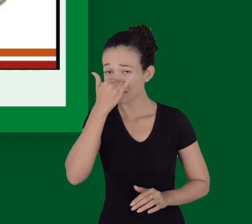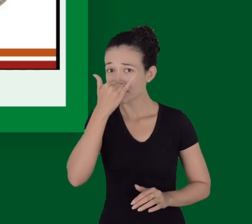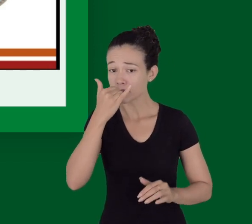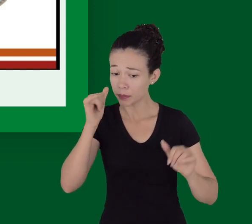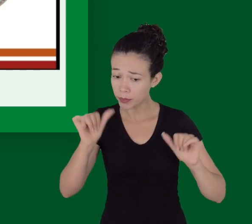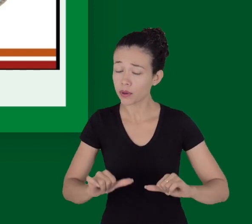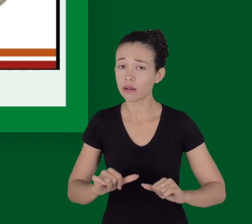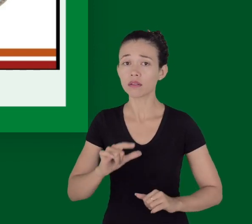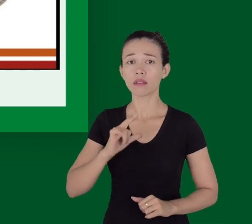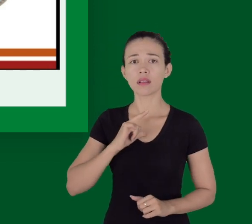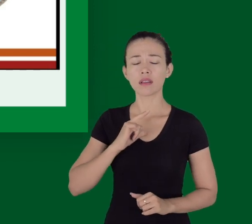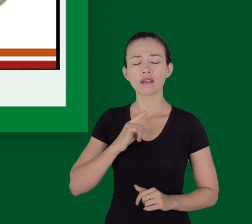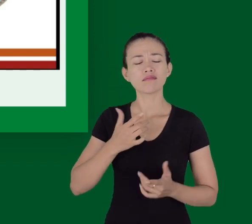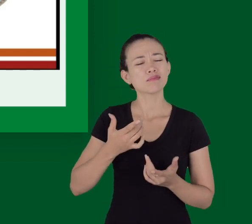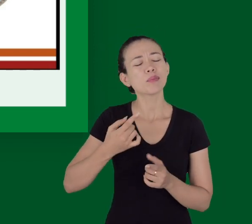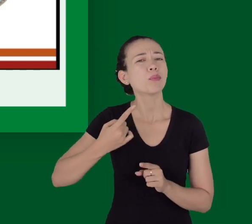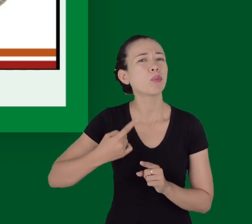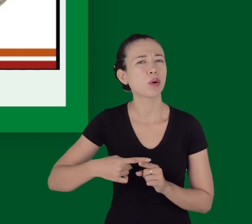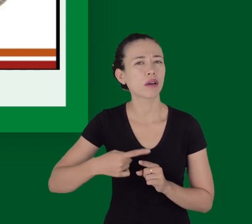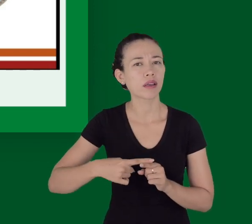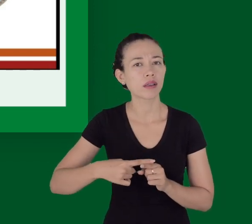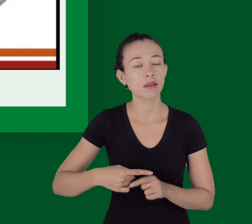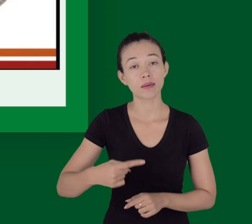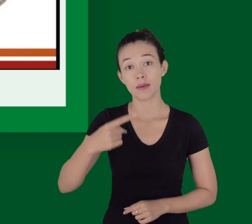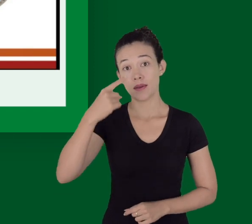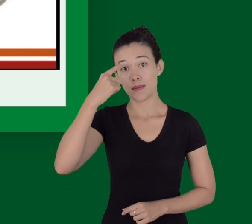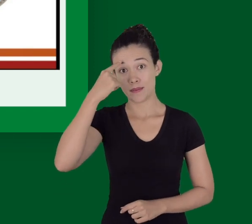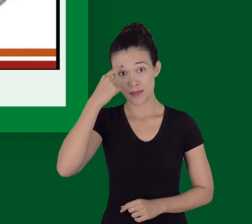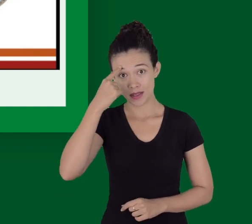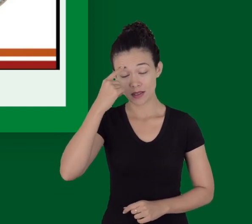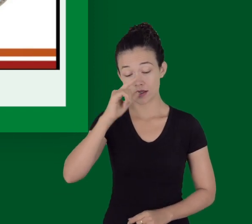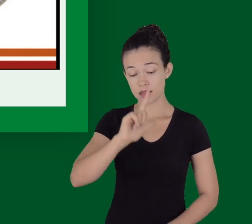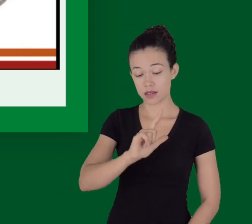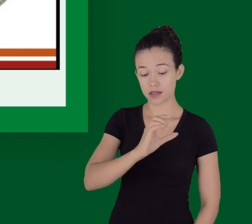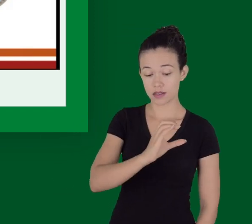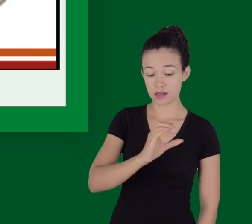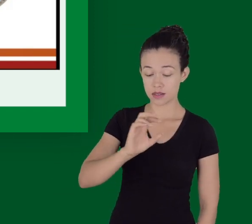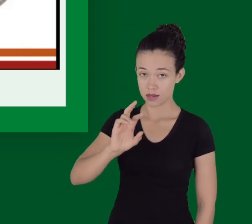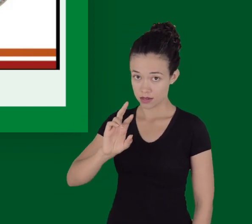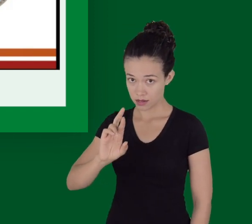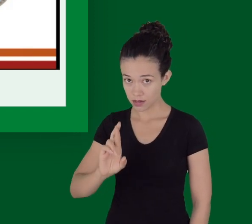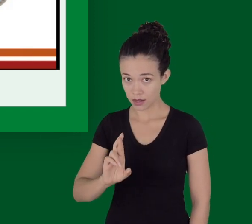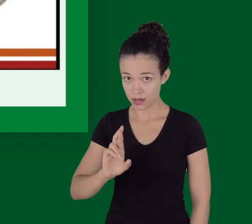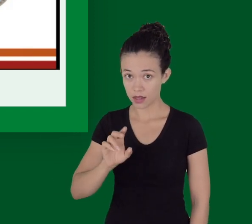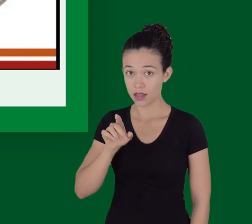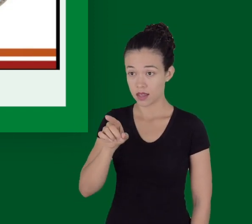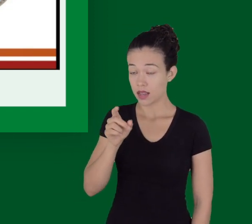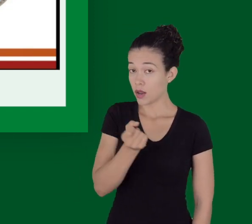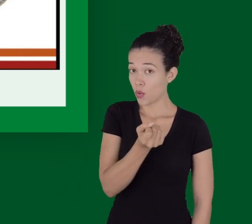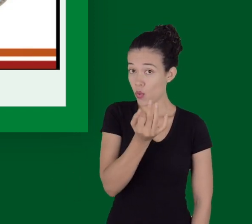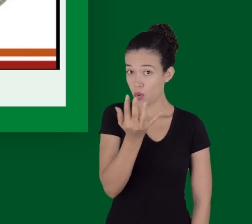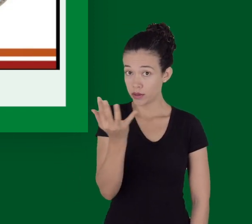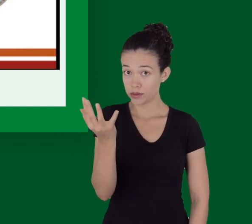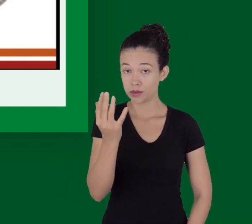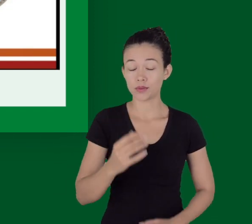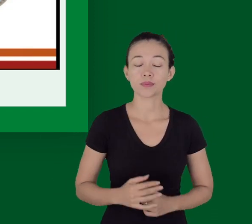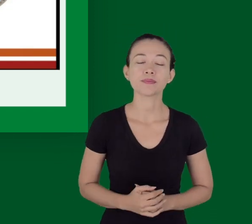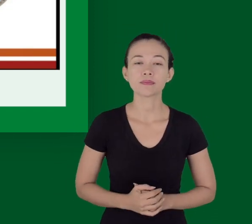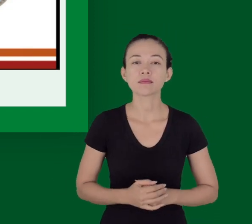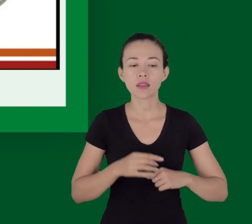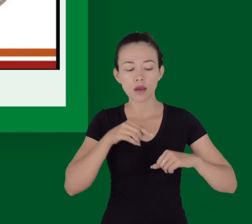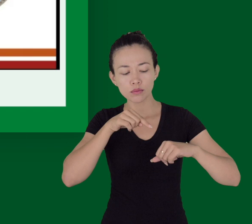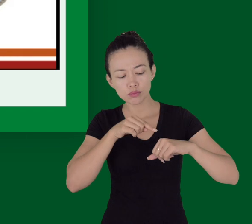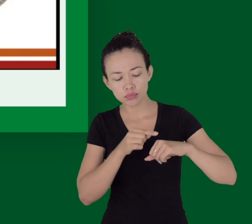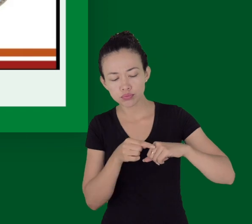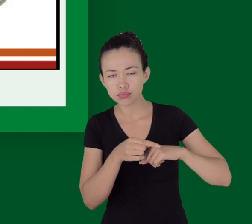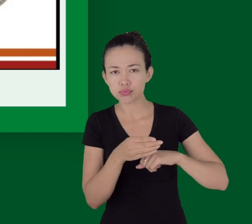impacta, qual a repercussão, o significado disso para o trauma? Nós temos o líquor numa produção de 4 vezes o seu volume.